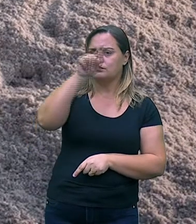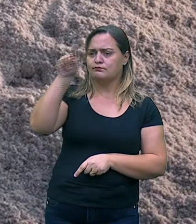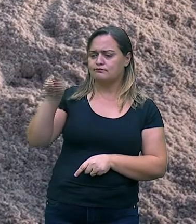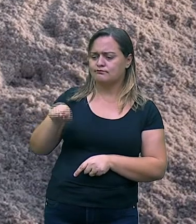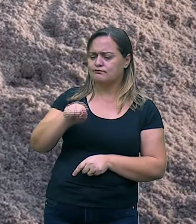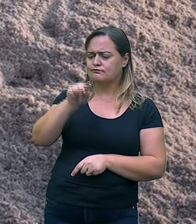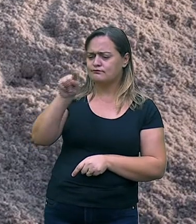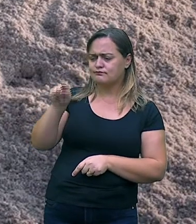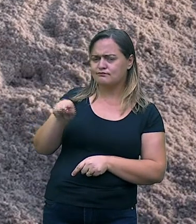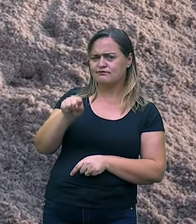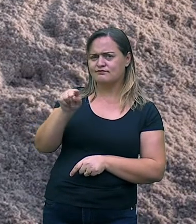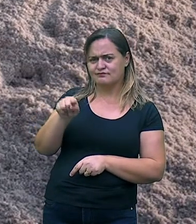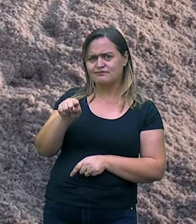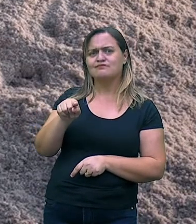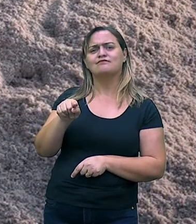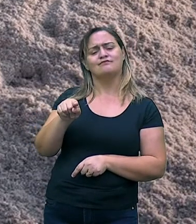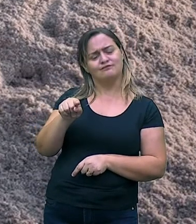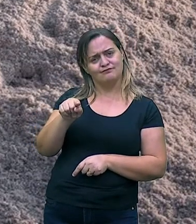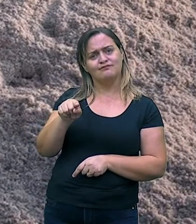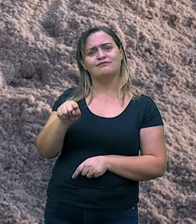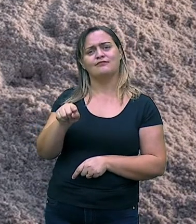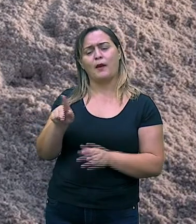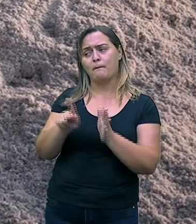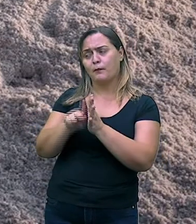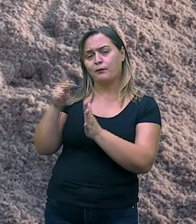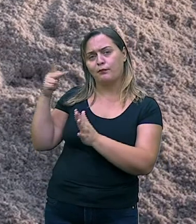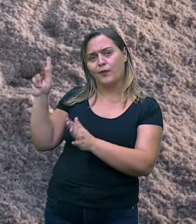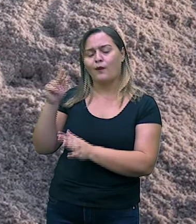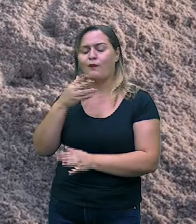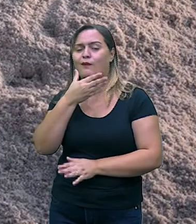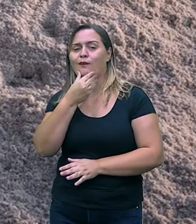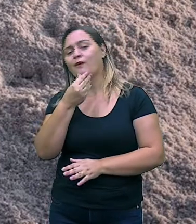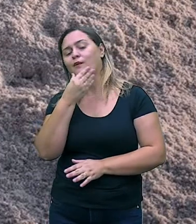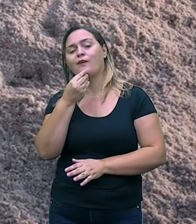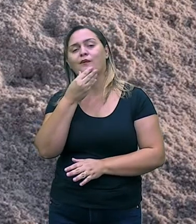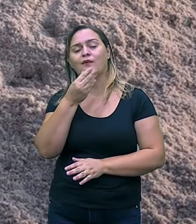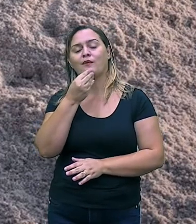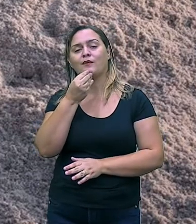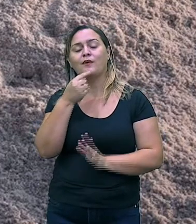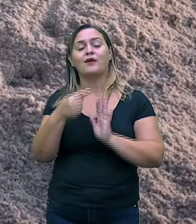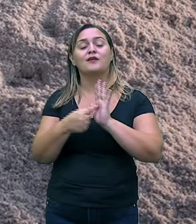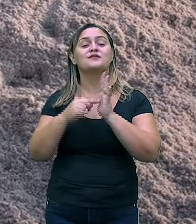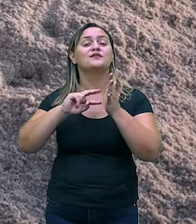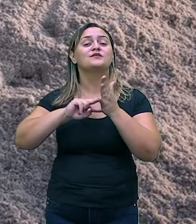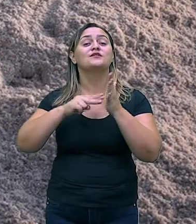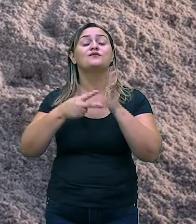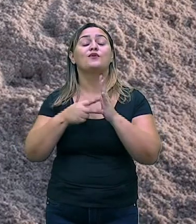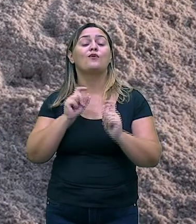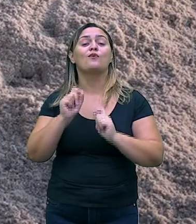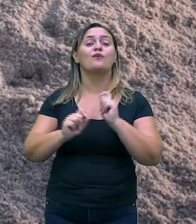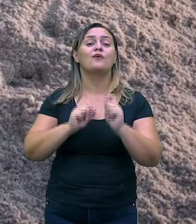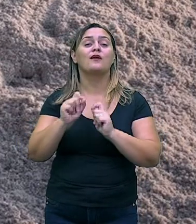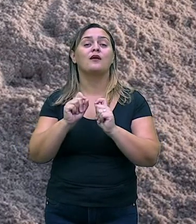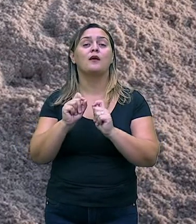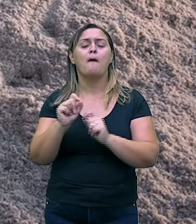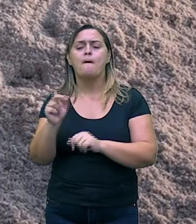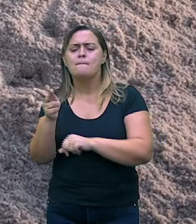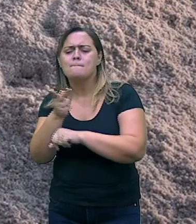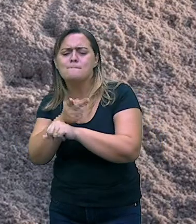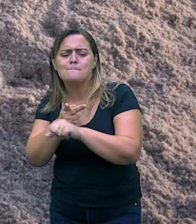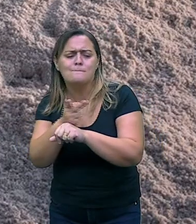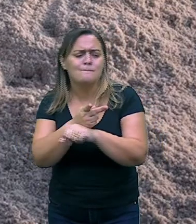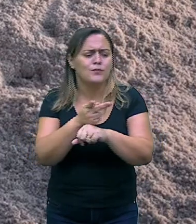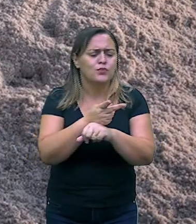artista. Para muitos deles, a forma circular é um símbolo que expressa a busca por um retorno à natureza, ou